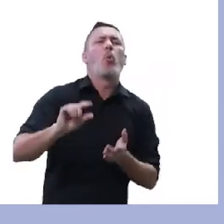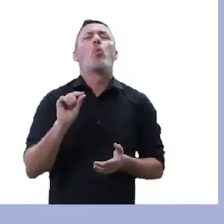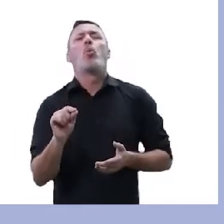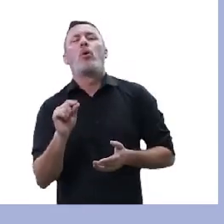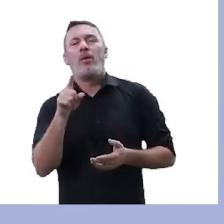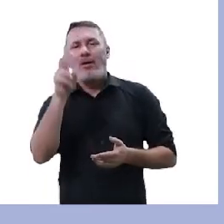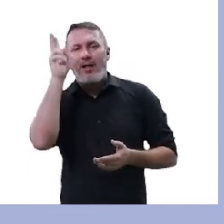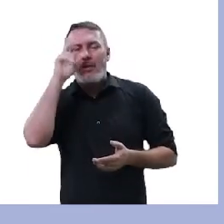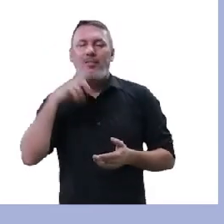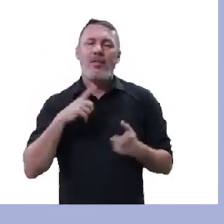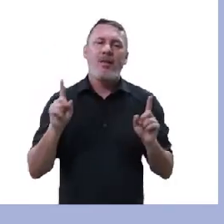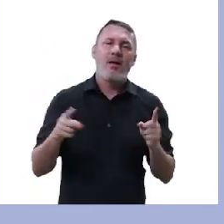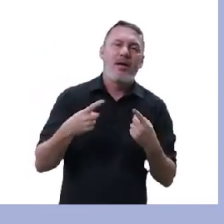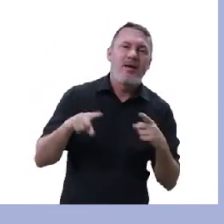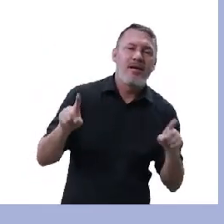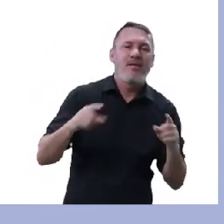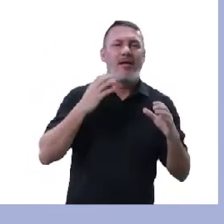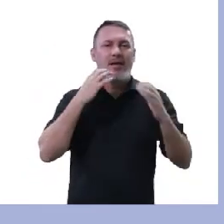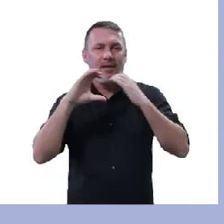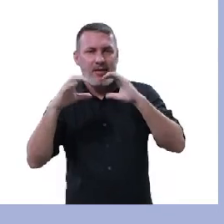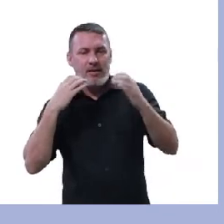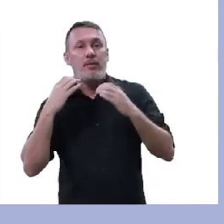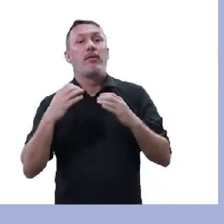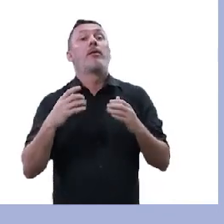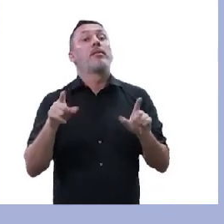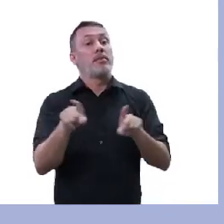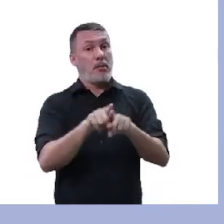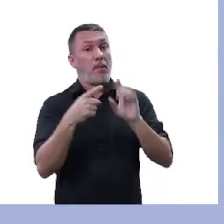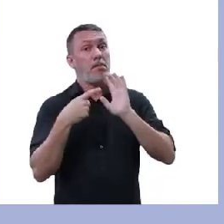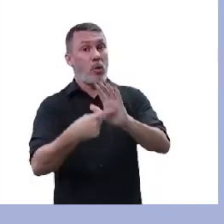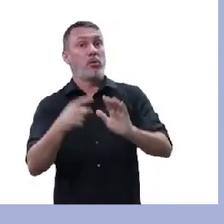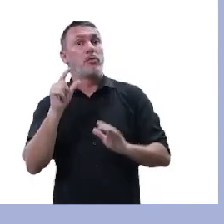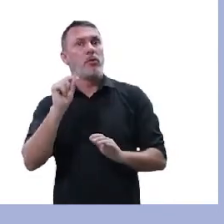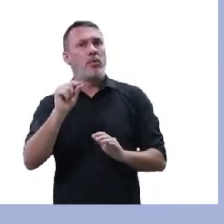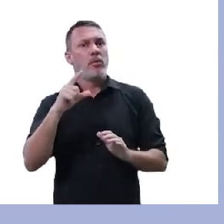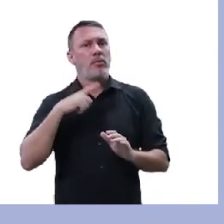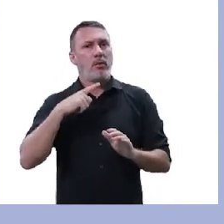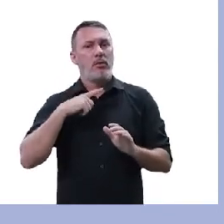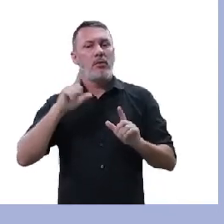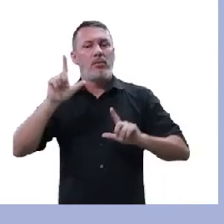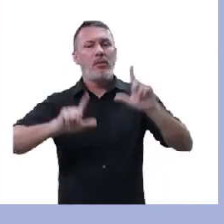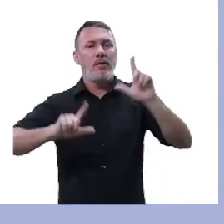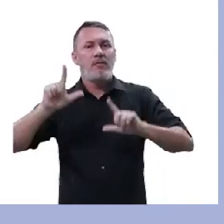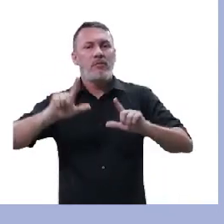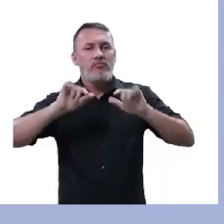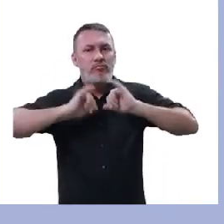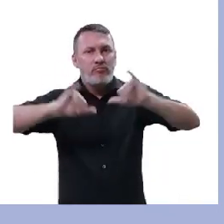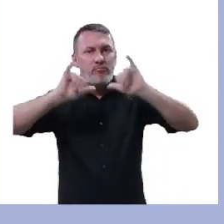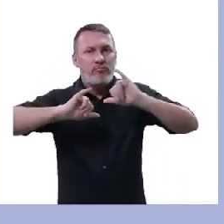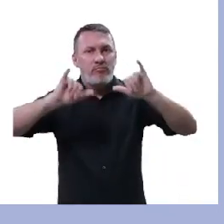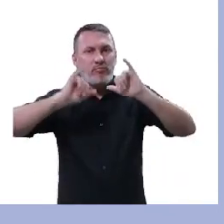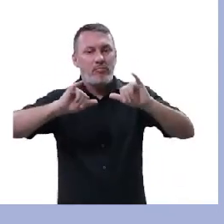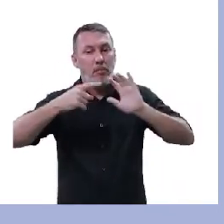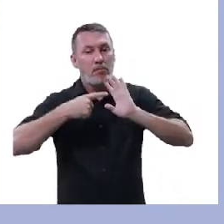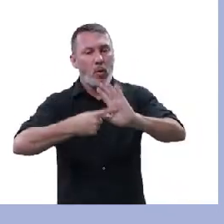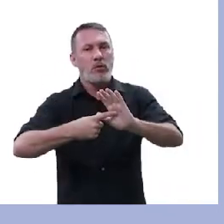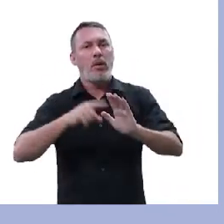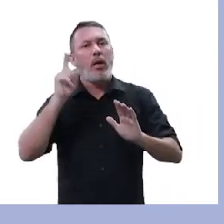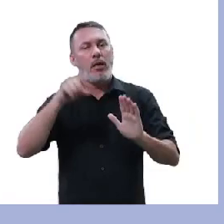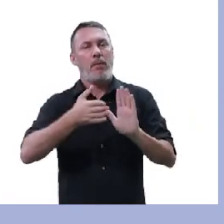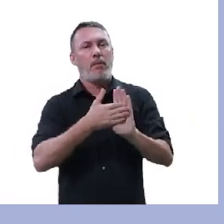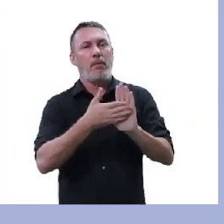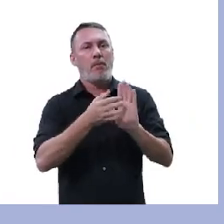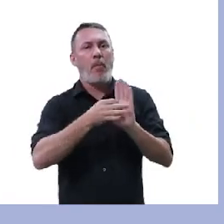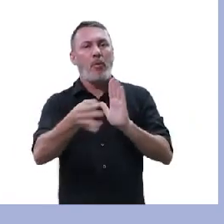de ódio? A lembrar das cantigas. E nós vamos mostrar para vocês também como que um programa de TV pode ser utilizado